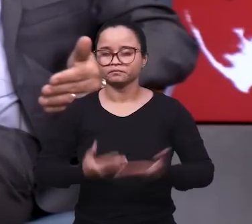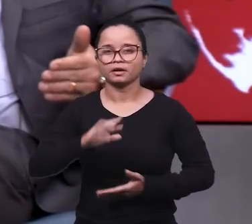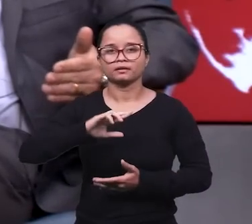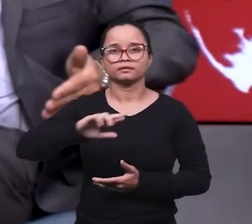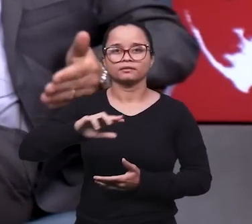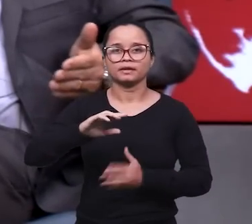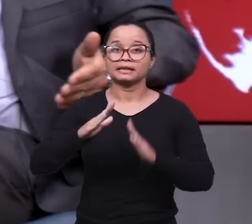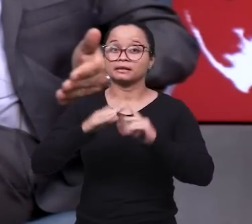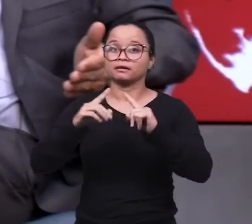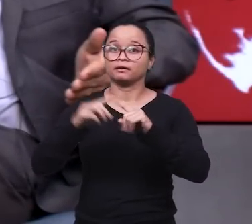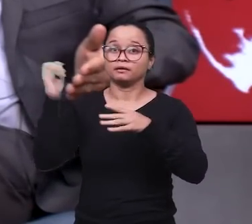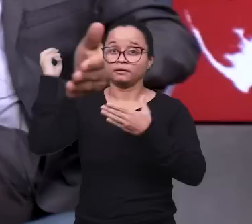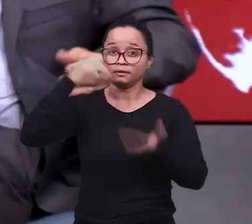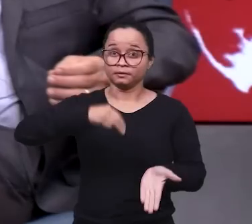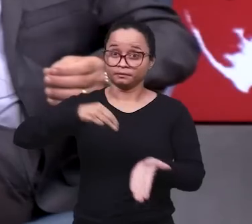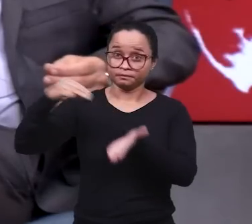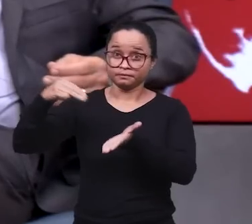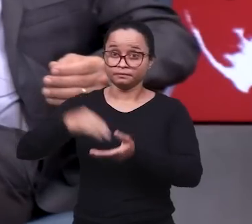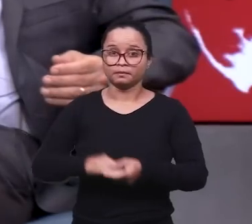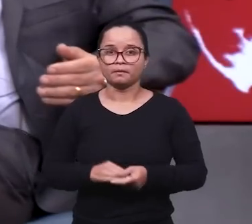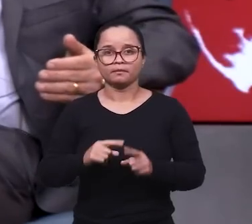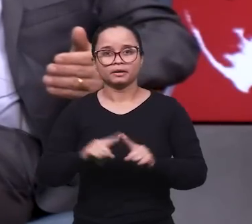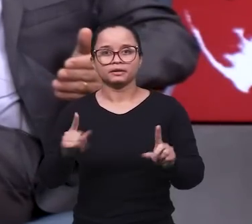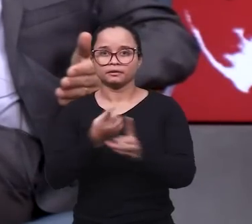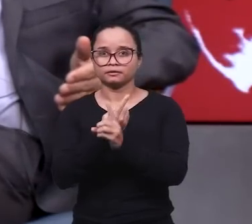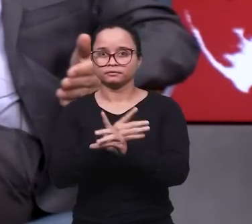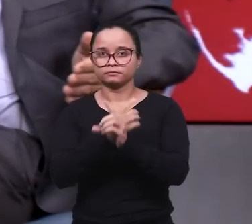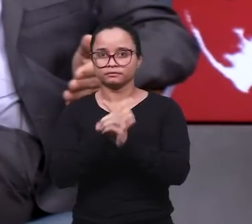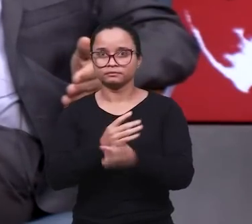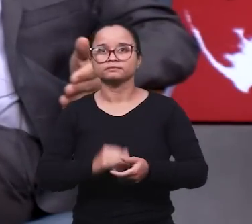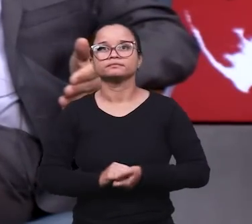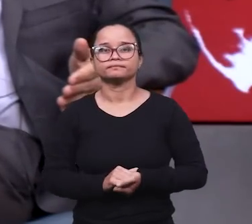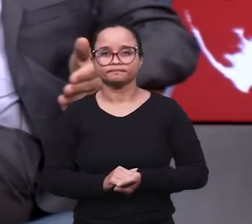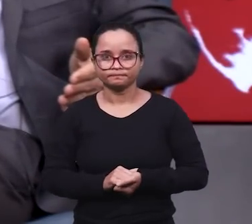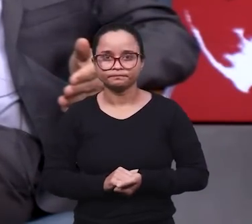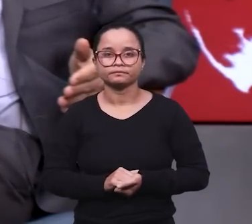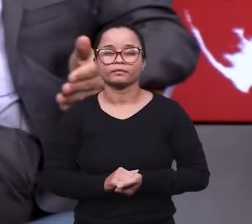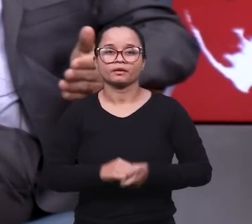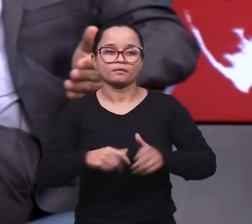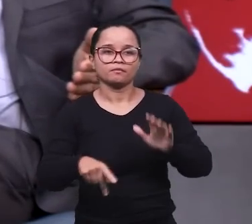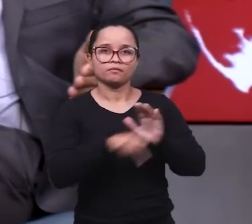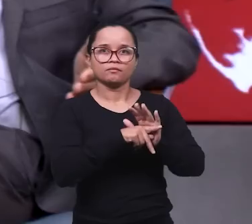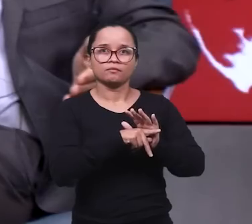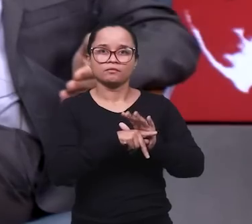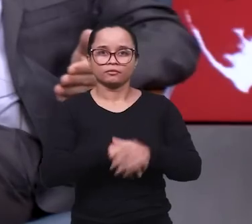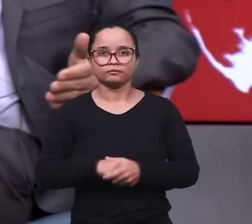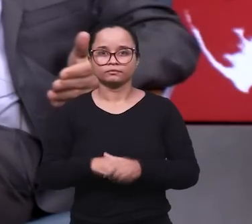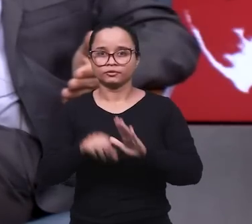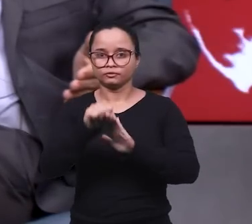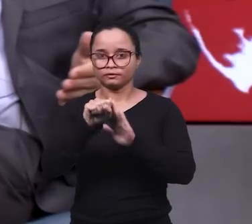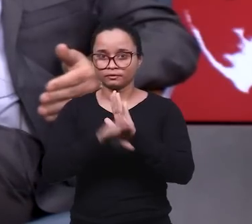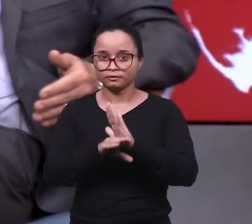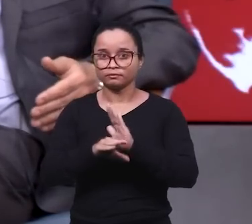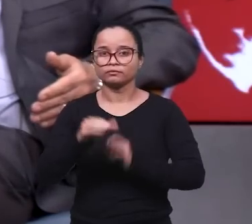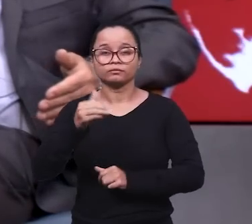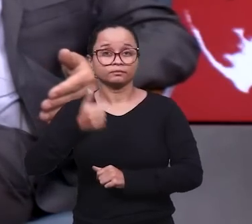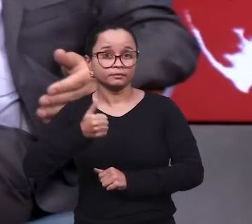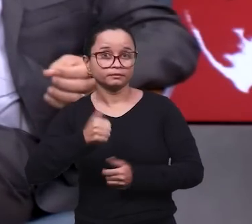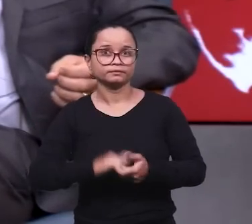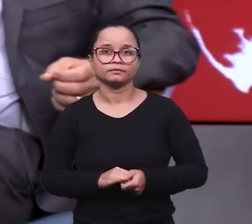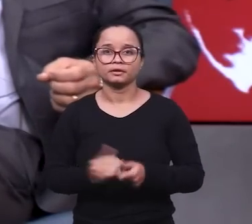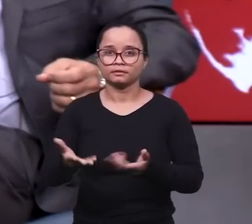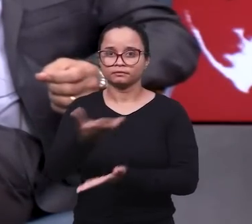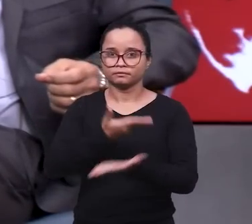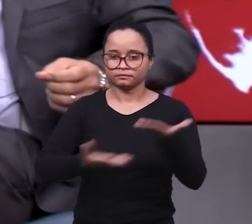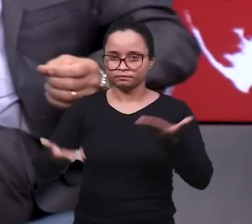doutrina da Igreja Cristã Maranata. A doutrina é a doutrina estabelecida no primeiro século,